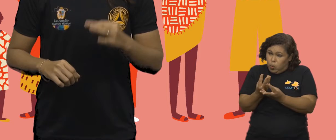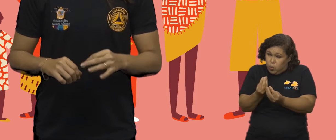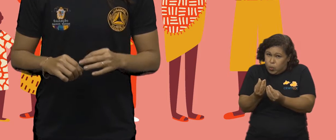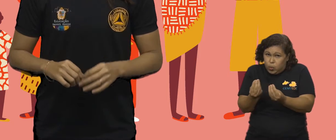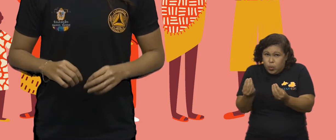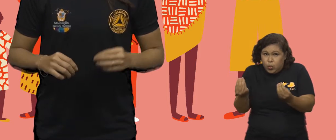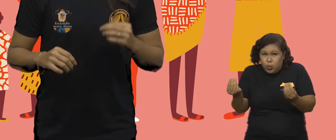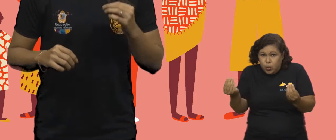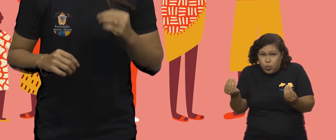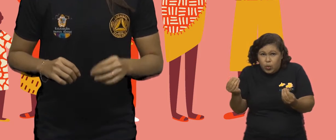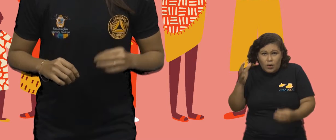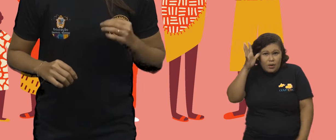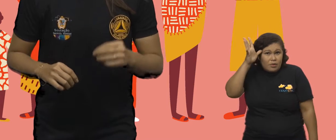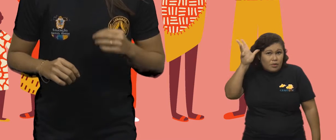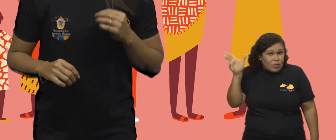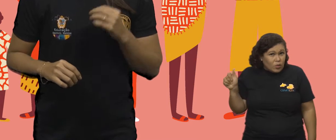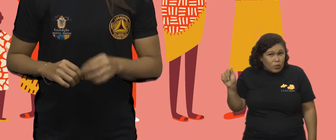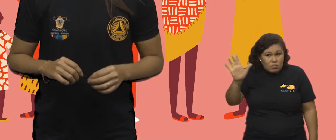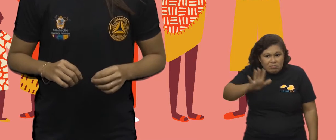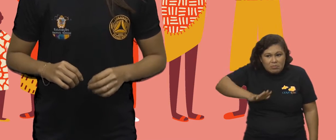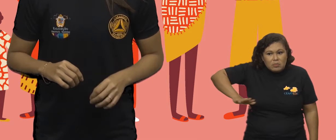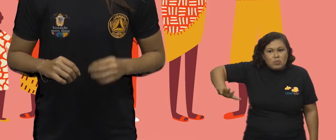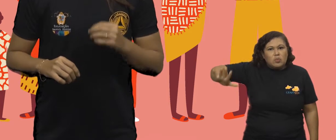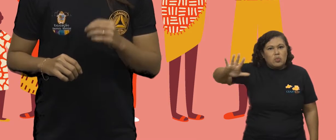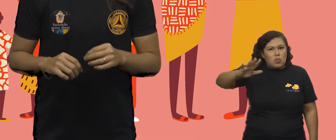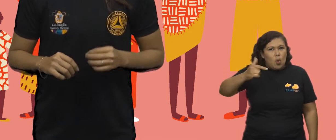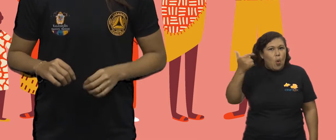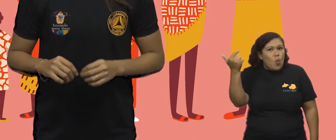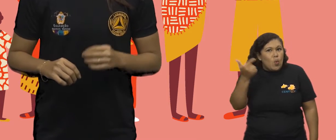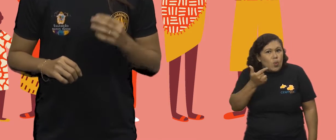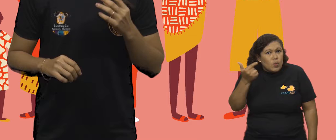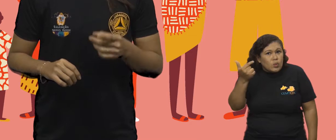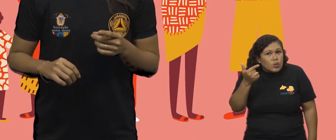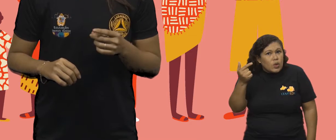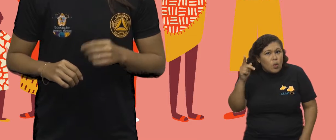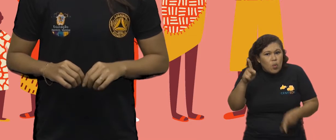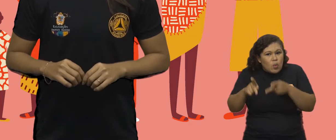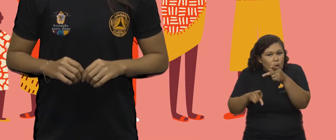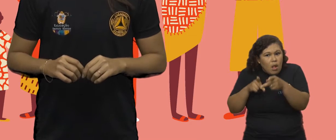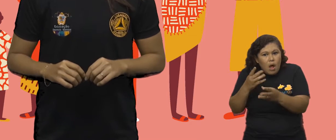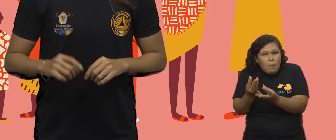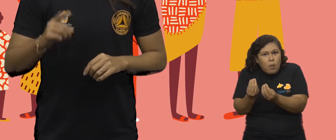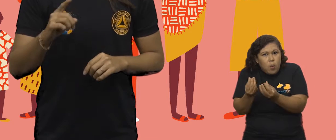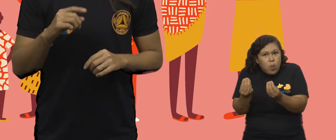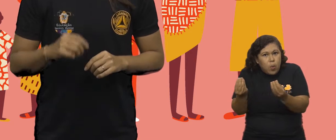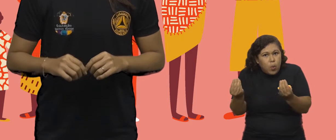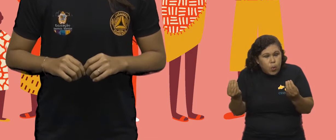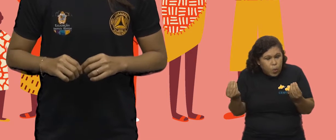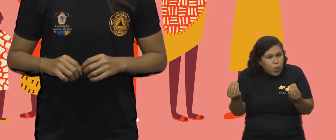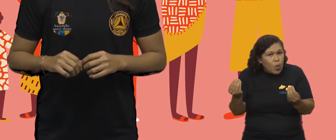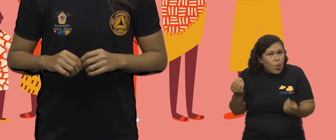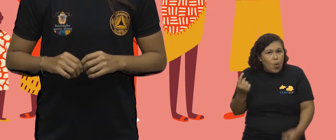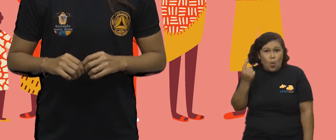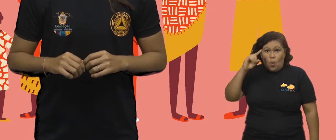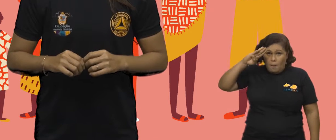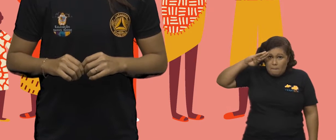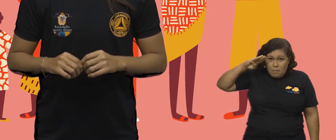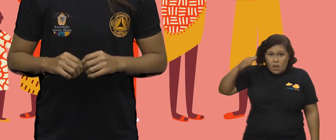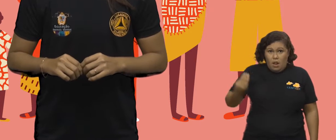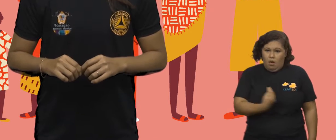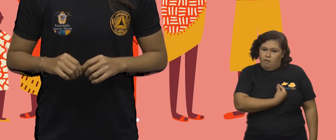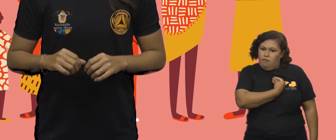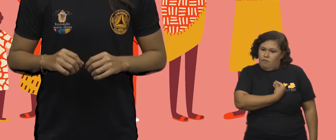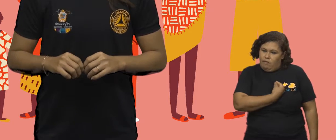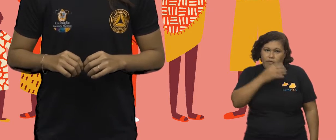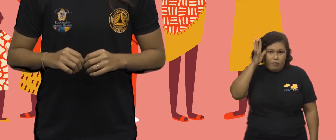continente africano é o segundo mais populoso, perdendo apenas para a Ásia. São mais de 1 bilhão de pessoas morando na